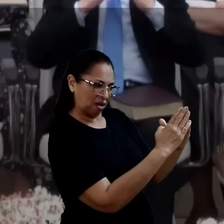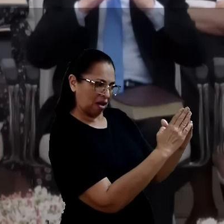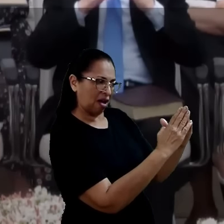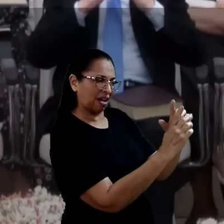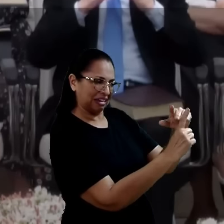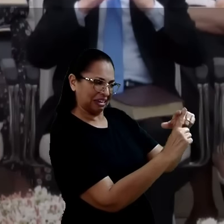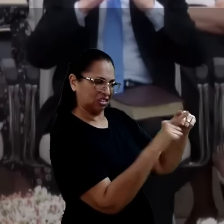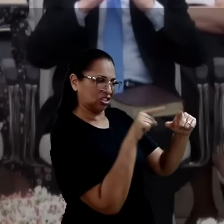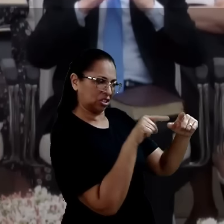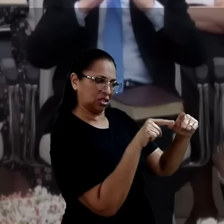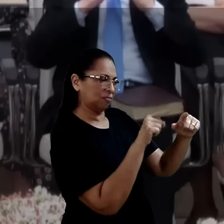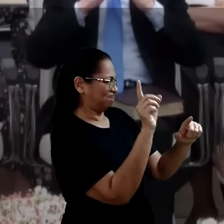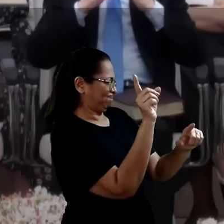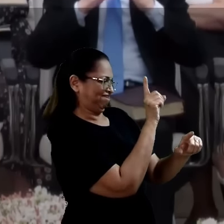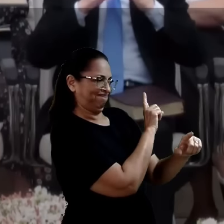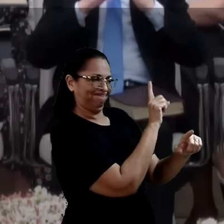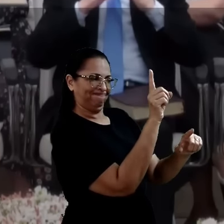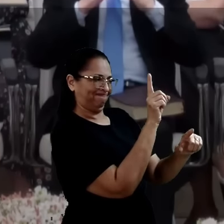de origem